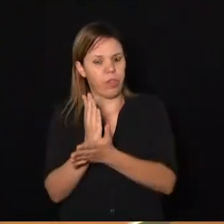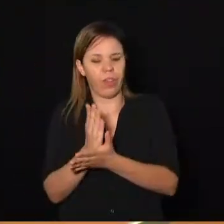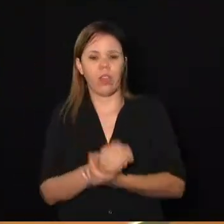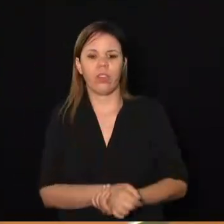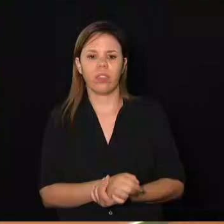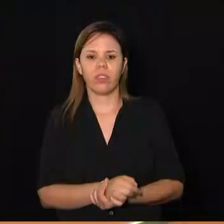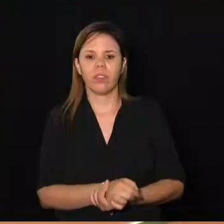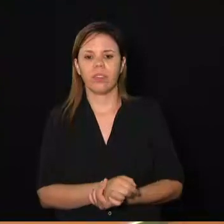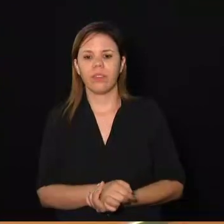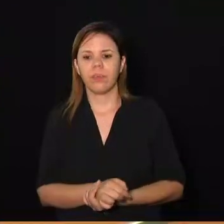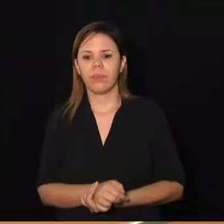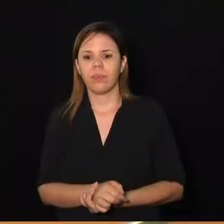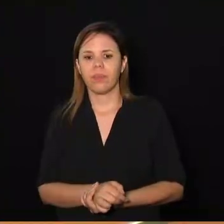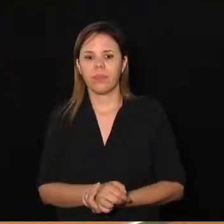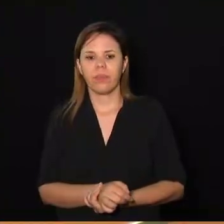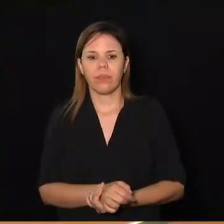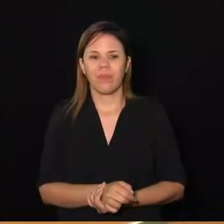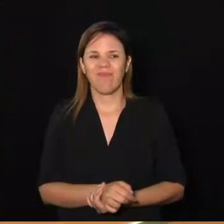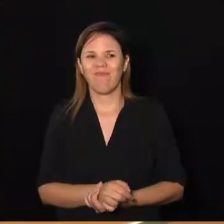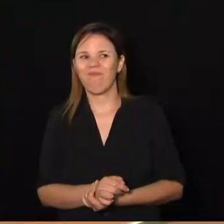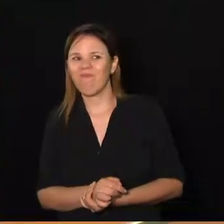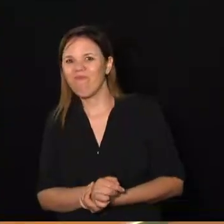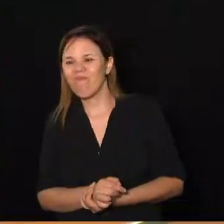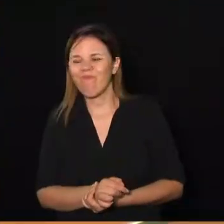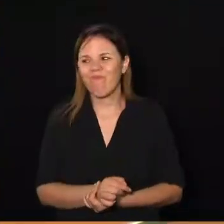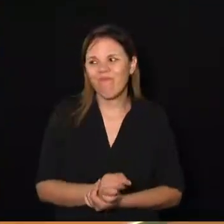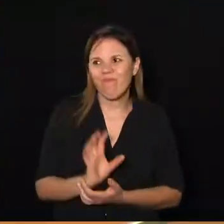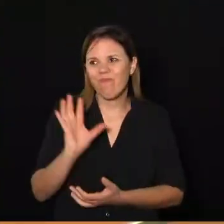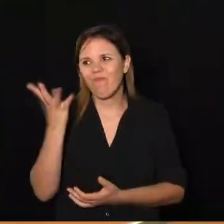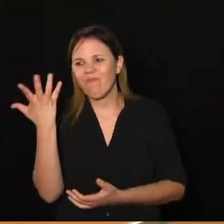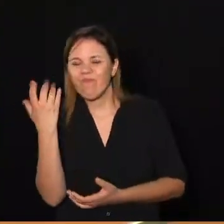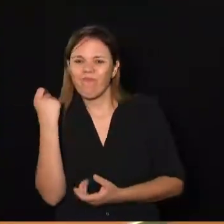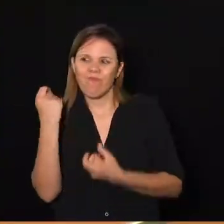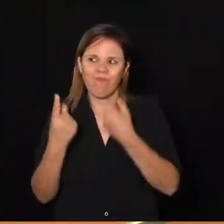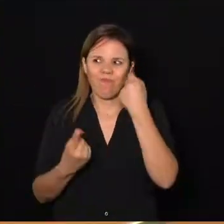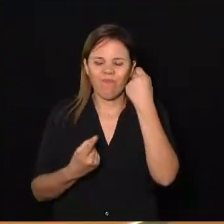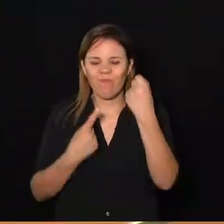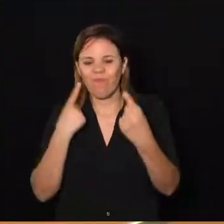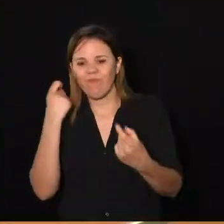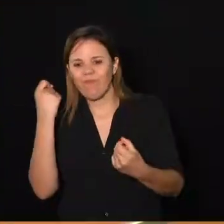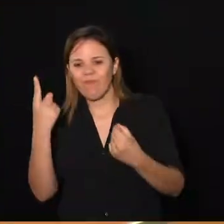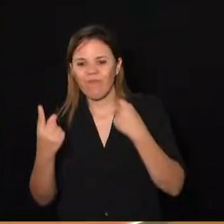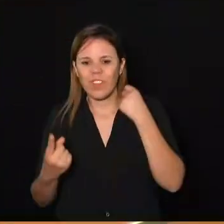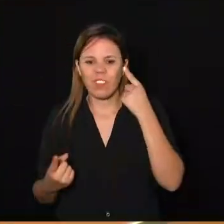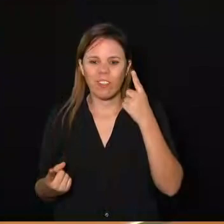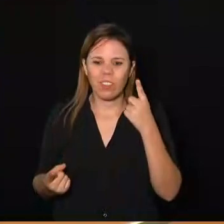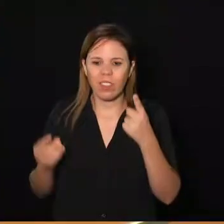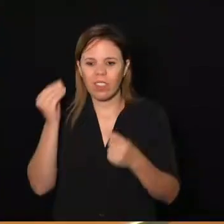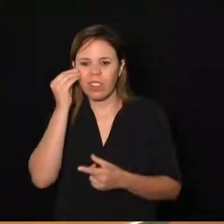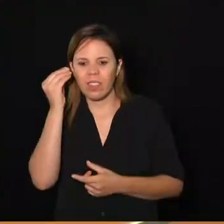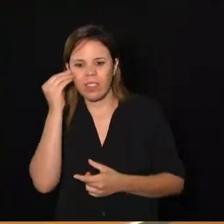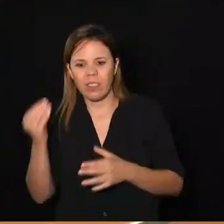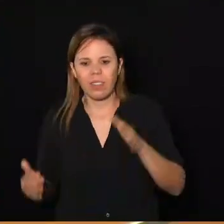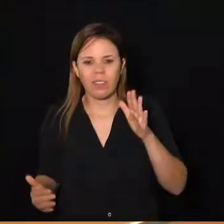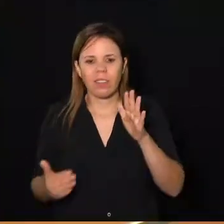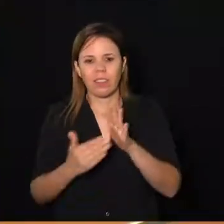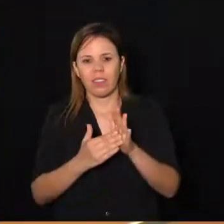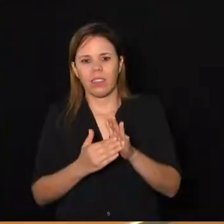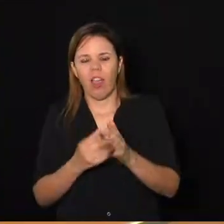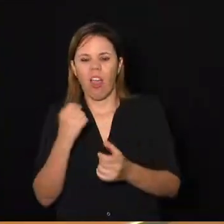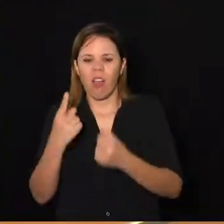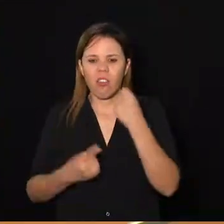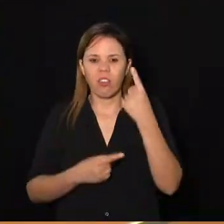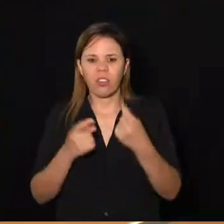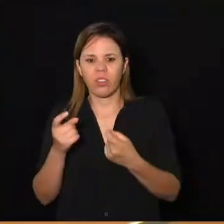pelo o clima a sintonia eu vejo que alguns vereadores já estão tentando melar alguns vereadores que são médicos